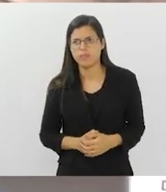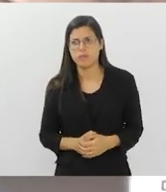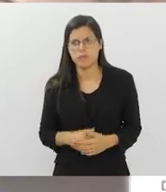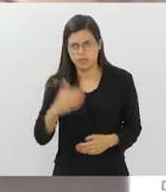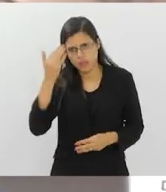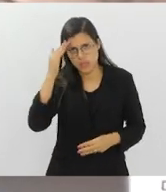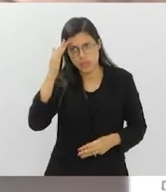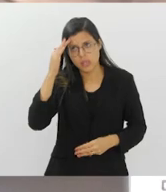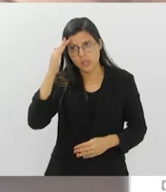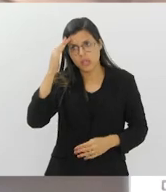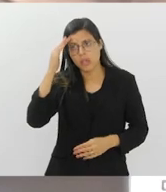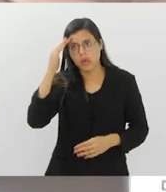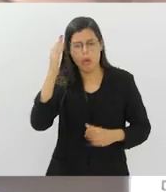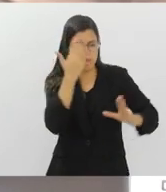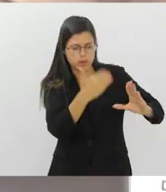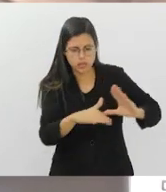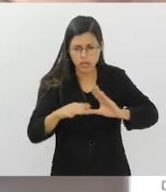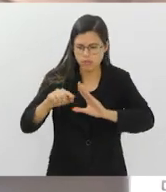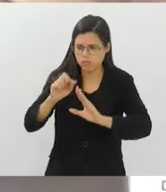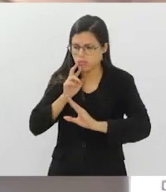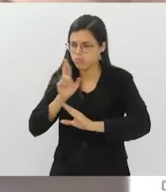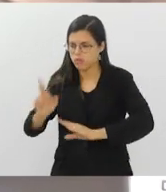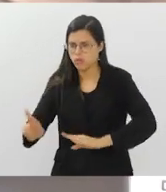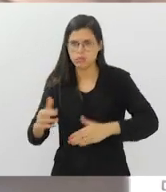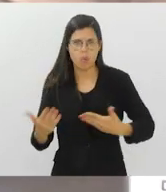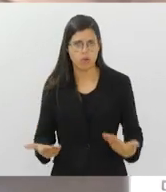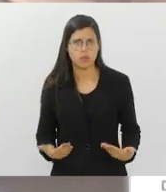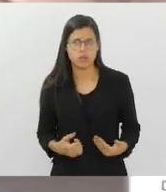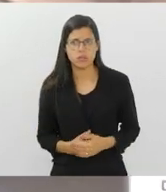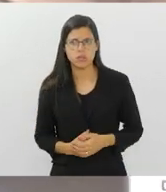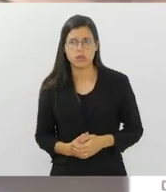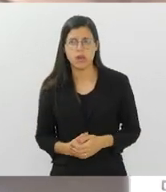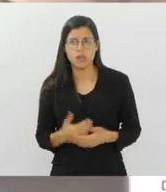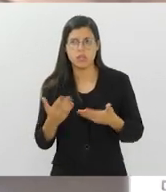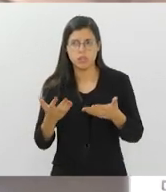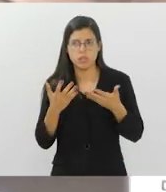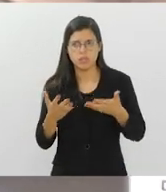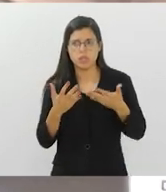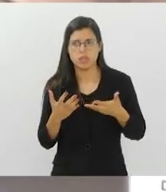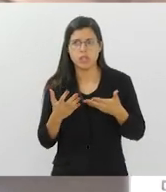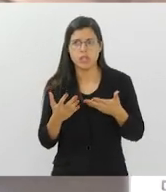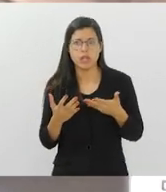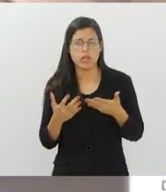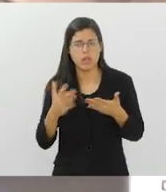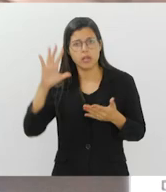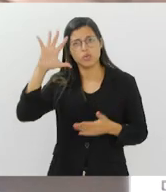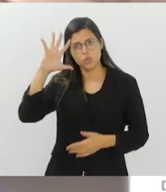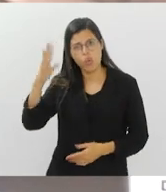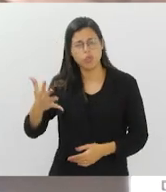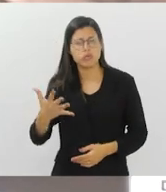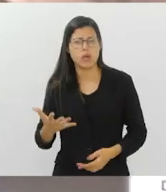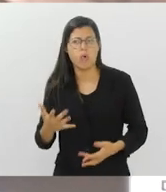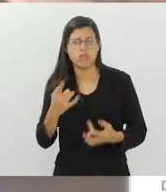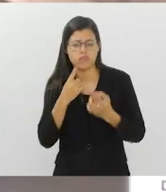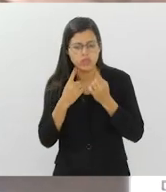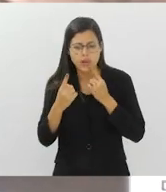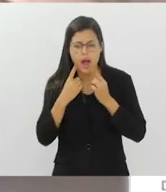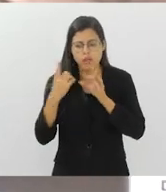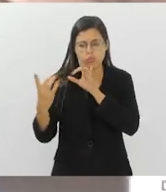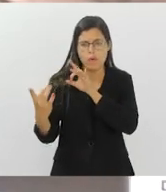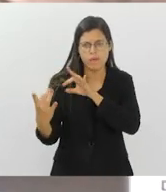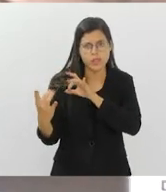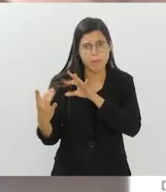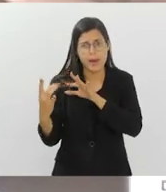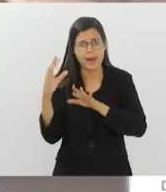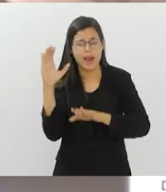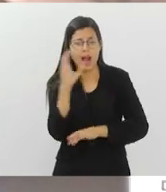entende? Passei, retorna, dá uma resposta. Porque a gente quer criar canal de solução, entende? Feedback rápido.